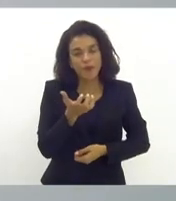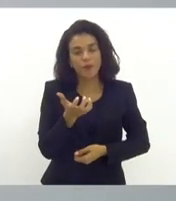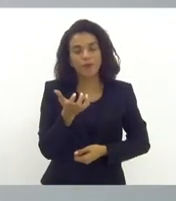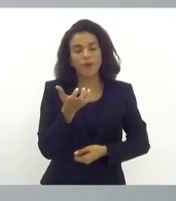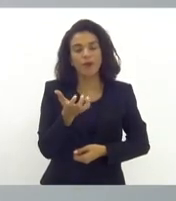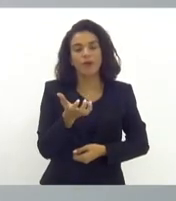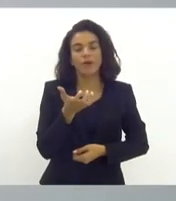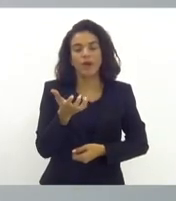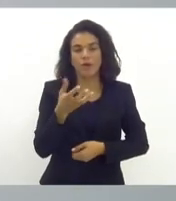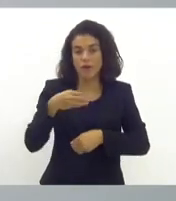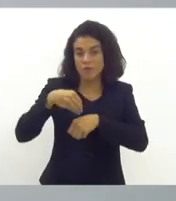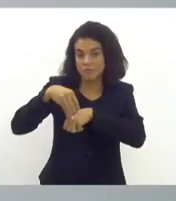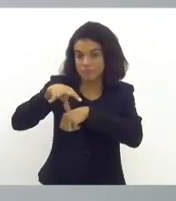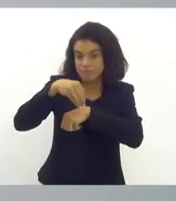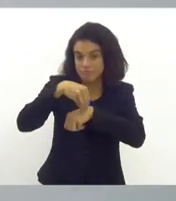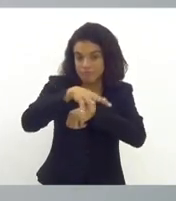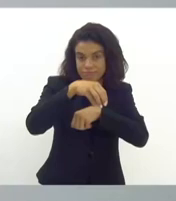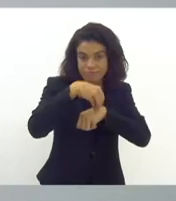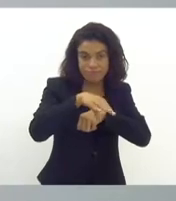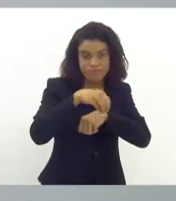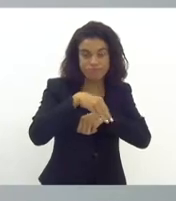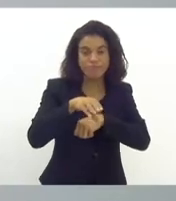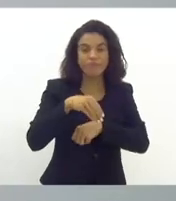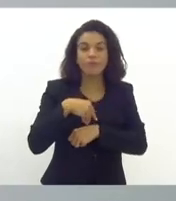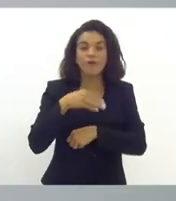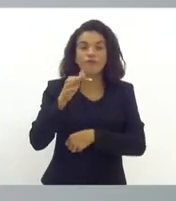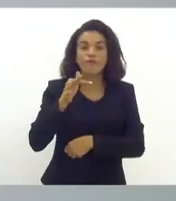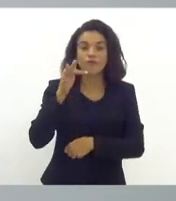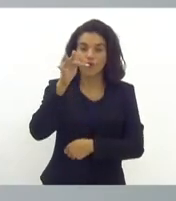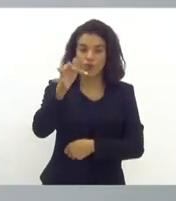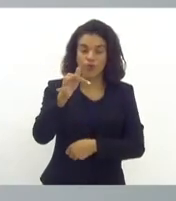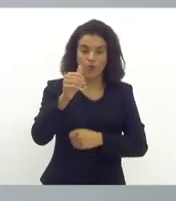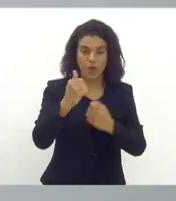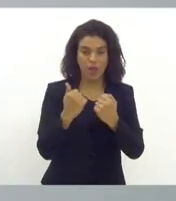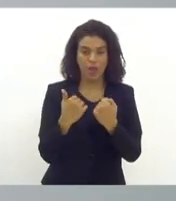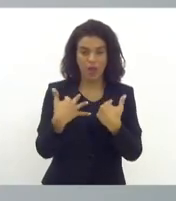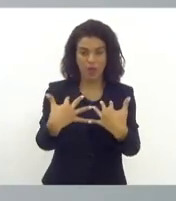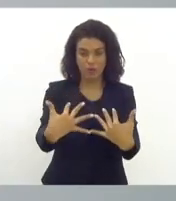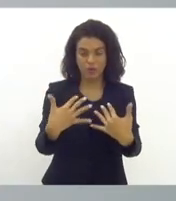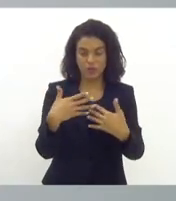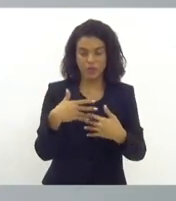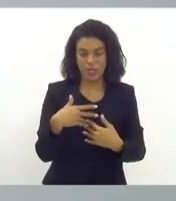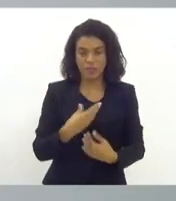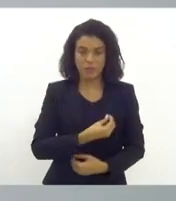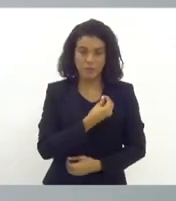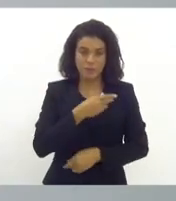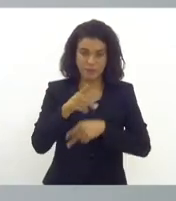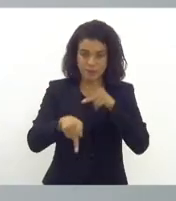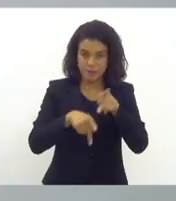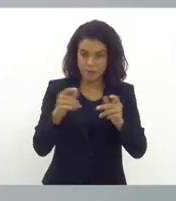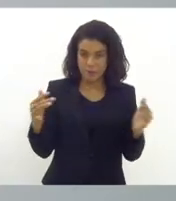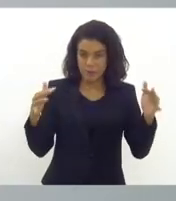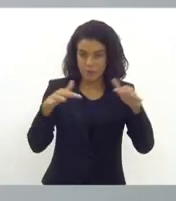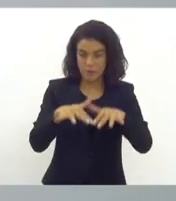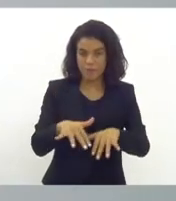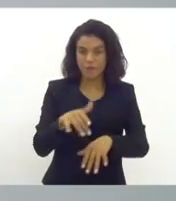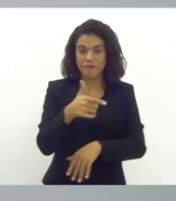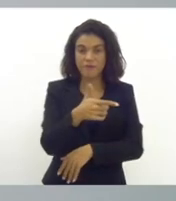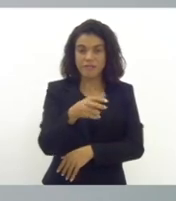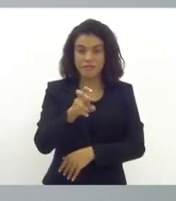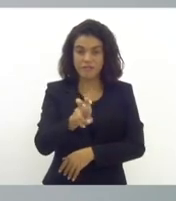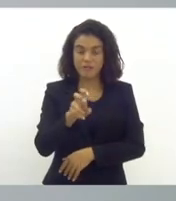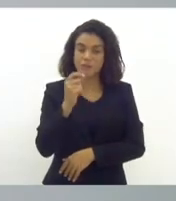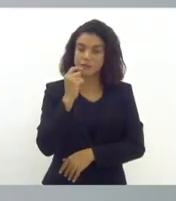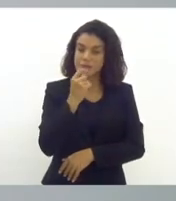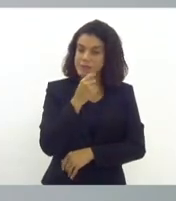já passar para vocês a data das próximas audiências públicas dia 25 de setembro é audiência pública do